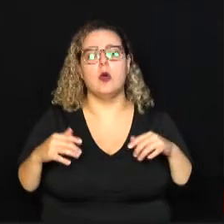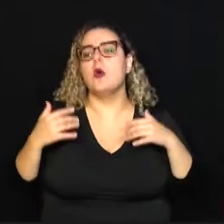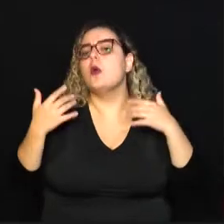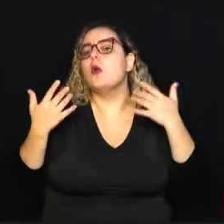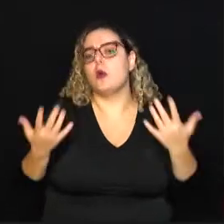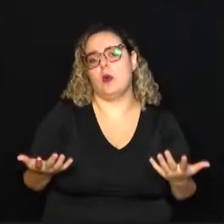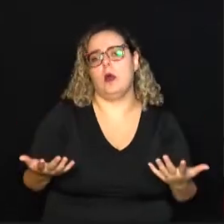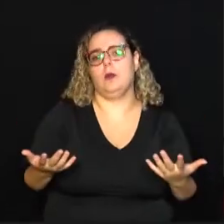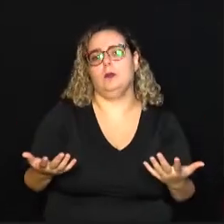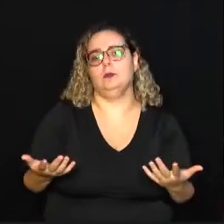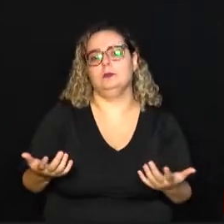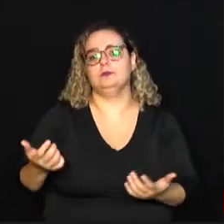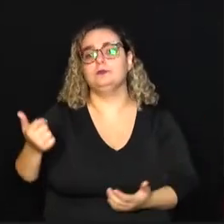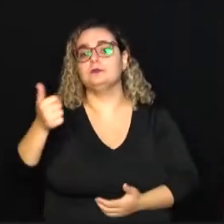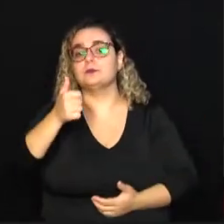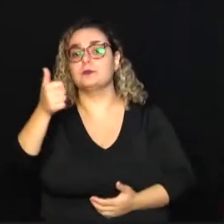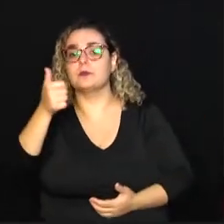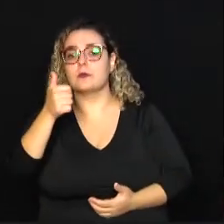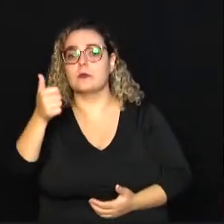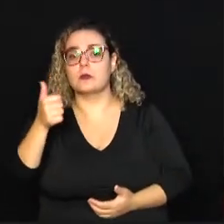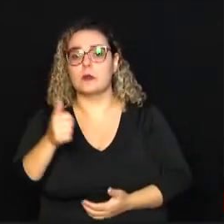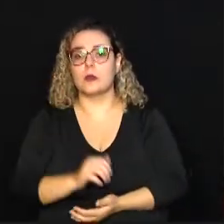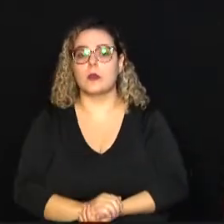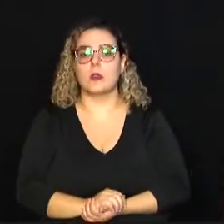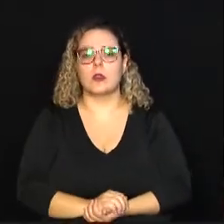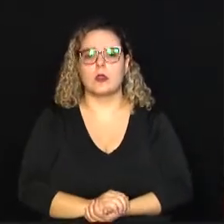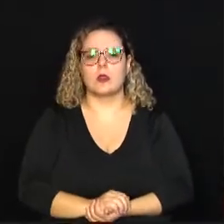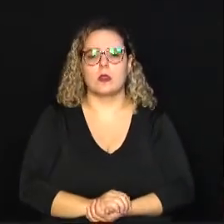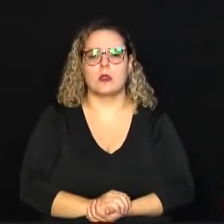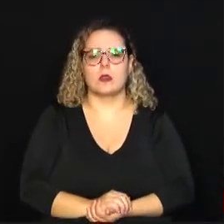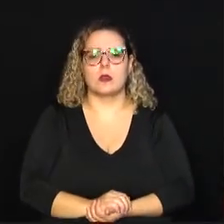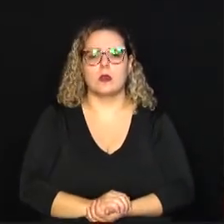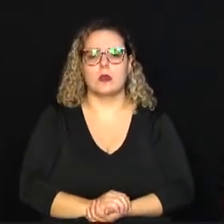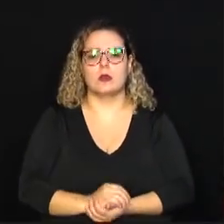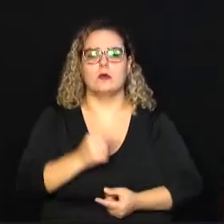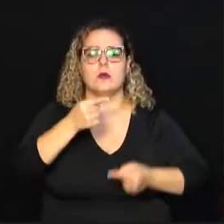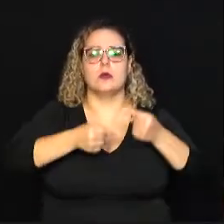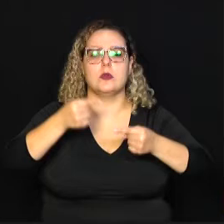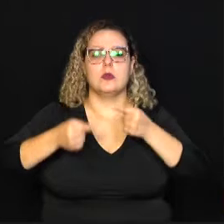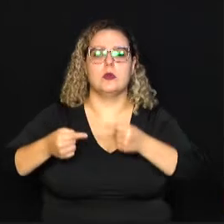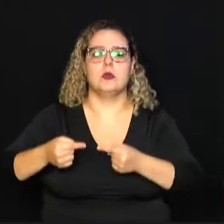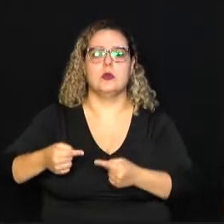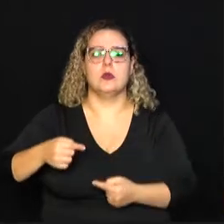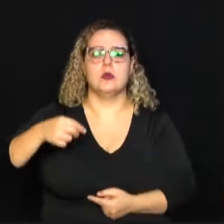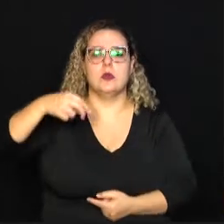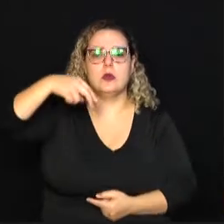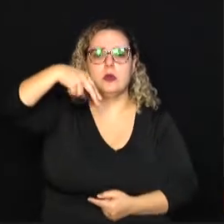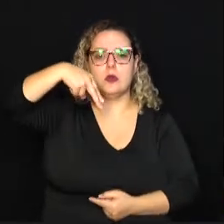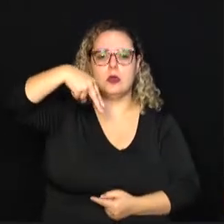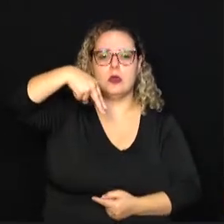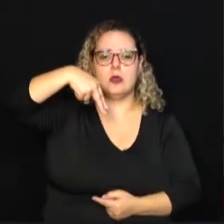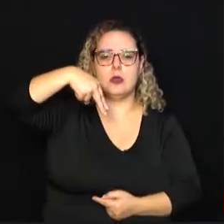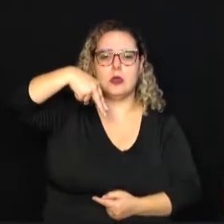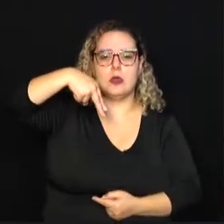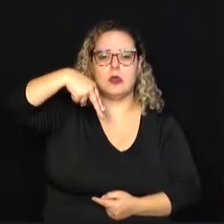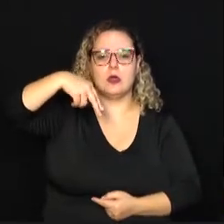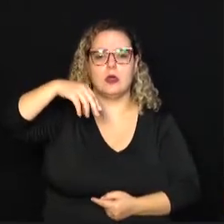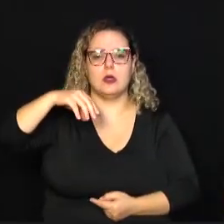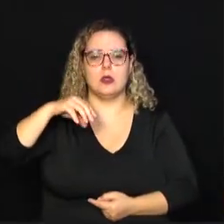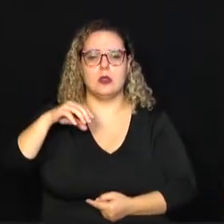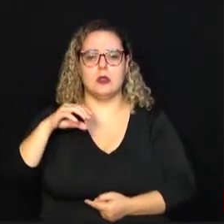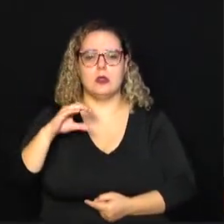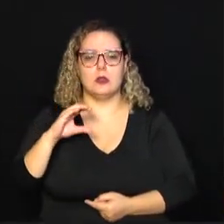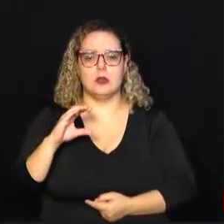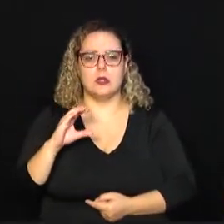são? A primeira que foi identificada e muito debatida foi a mutação N501Y, que é a mutação